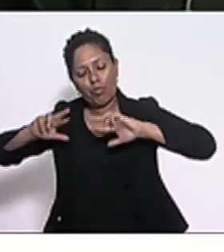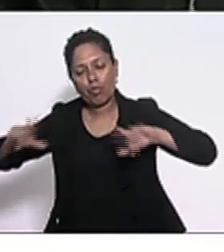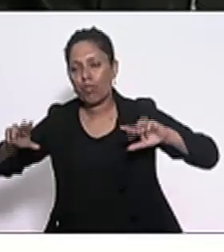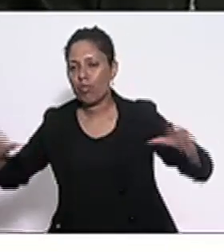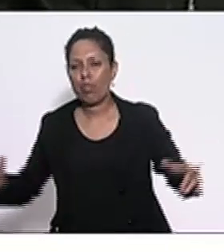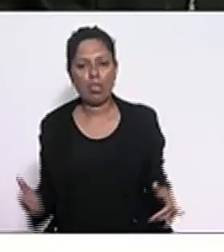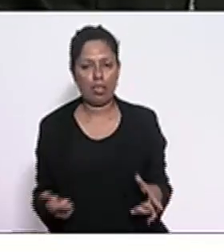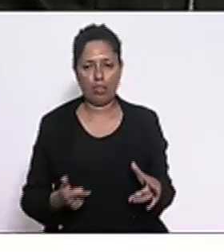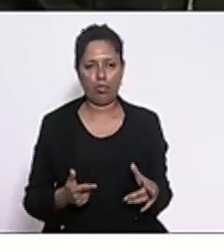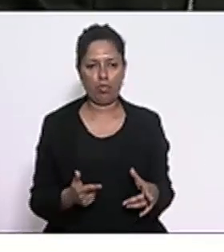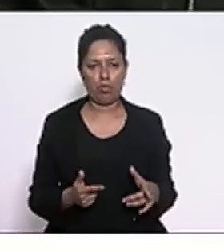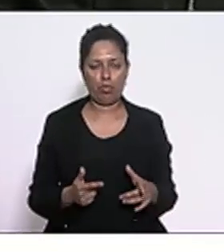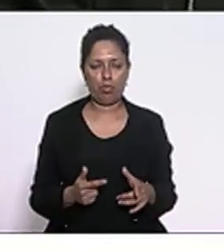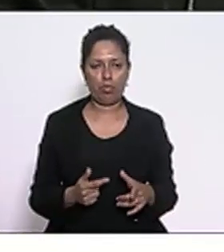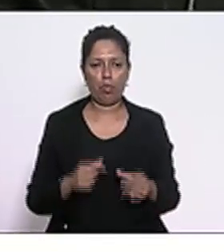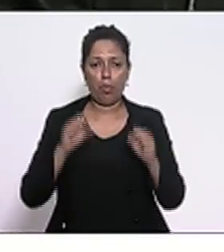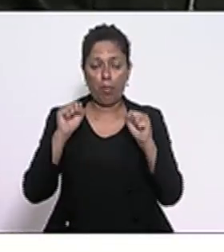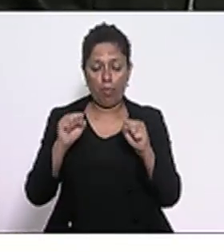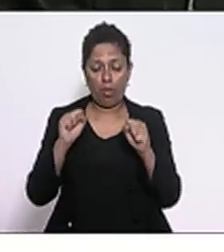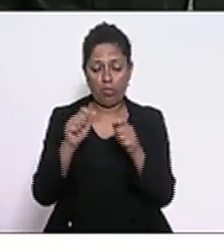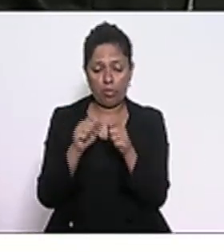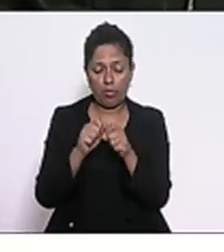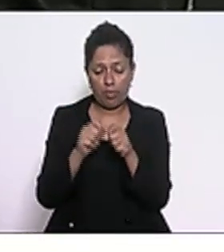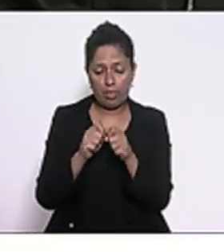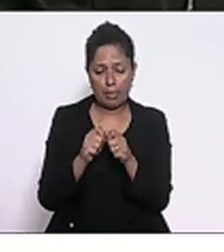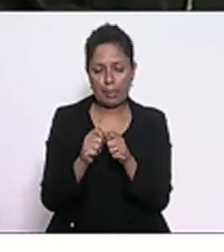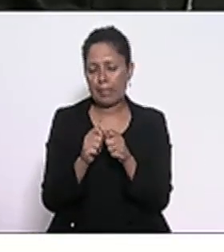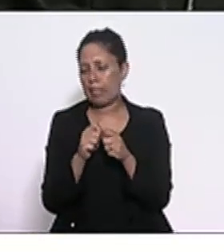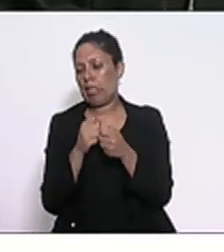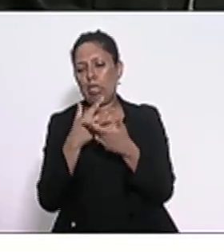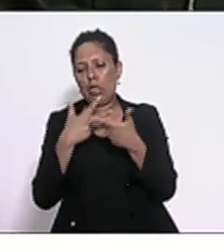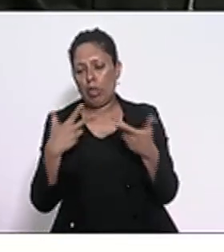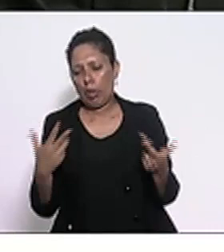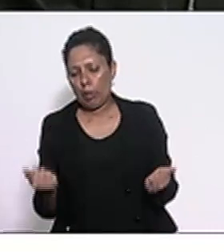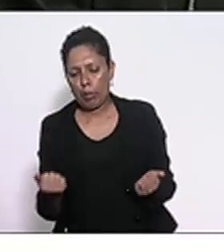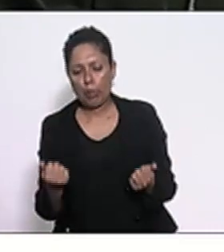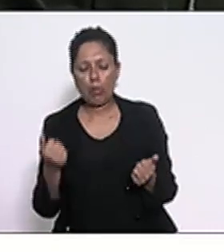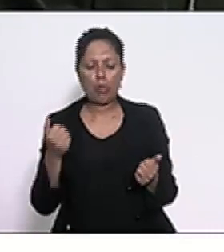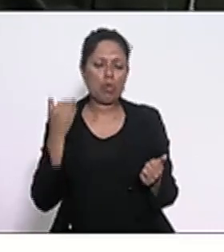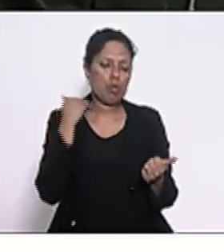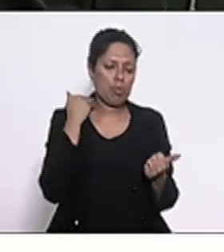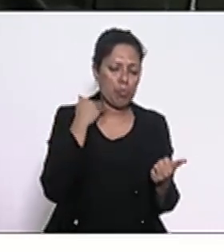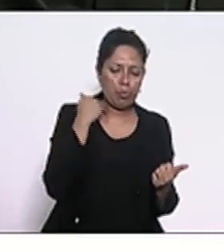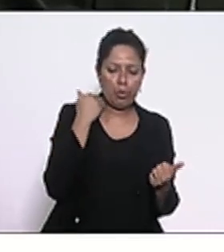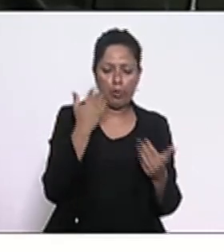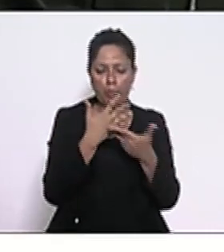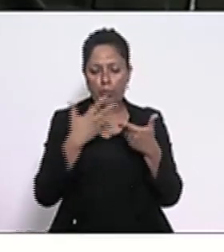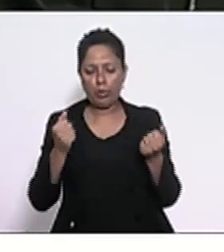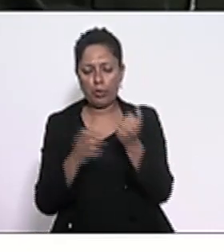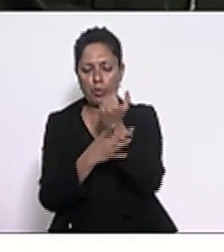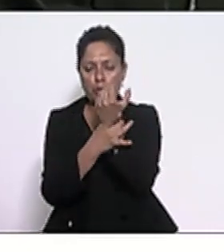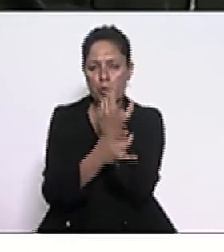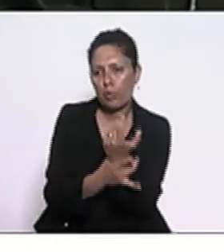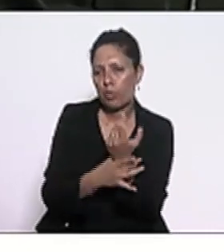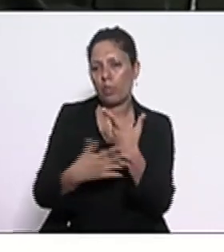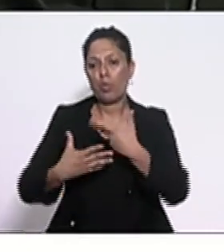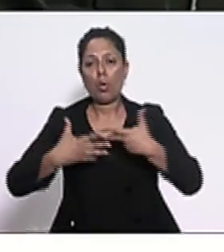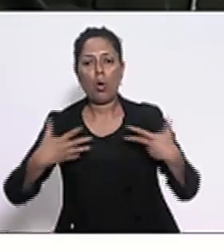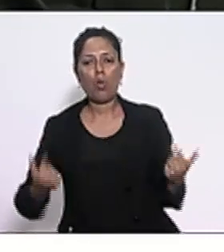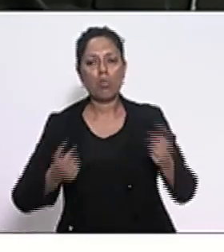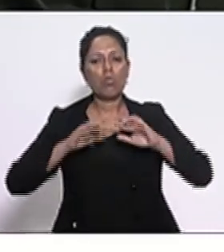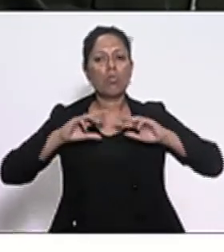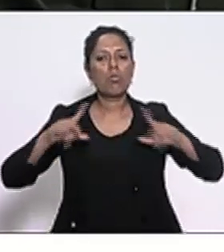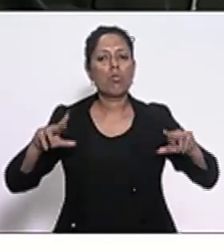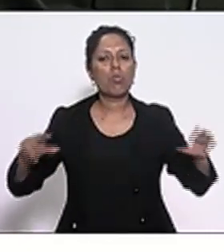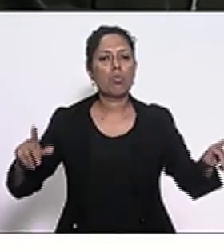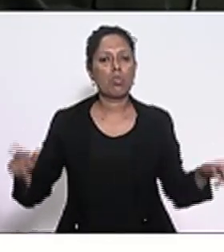dados, pode ser um servidor de aplicações de segurança da informação, ele faz qualquer papel.